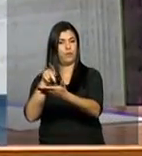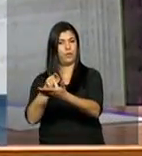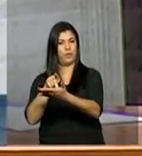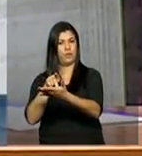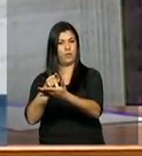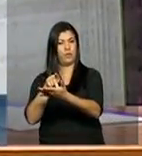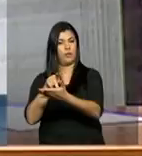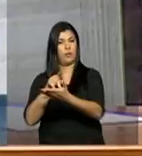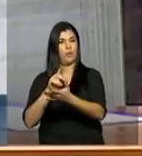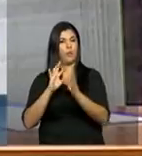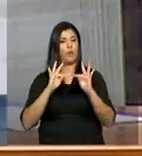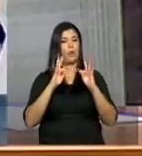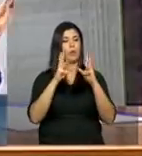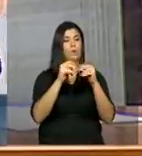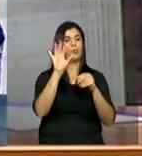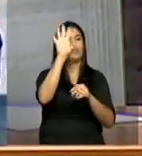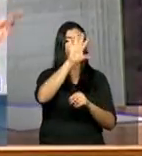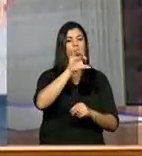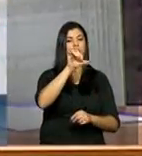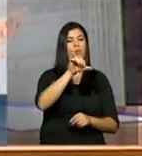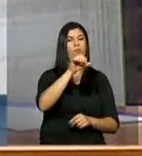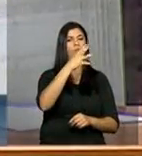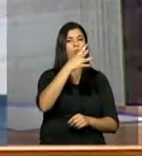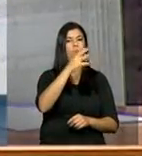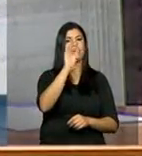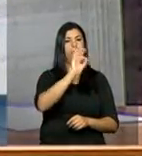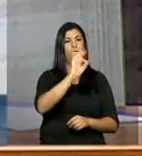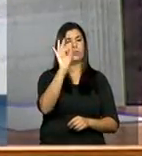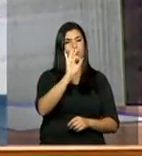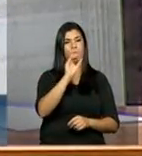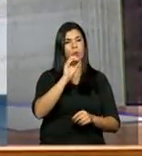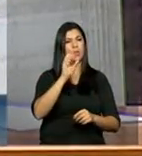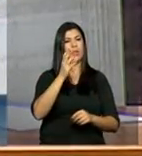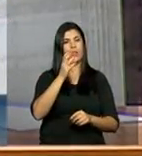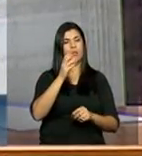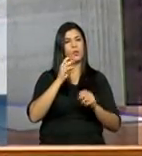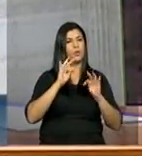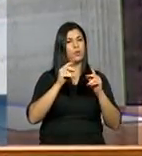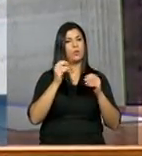executando 99% dele, praticamente tudo que estava previsto.